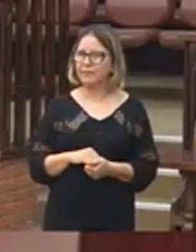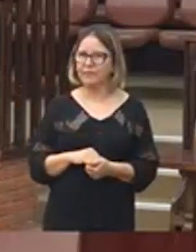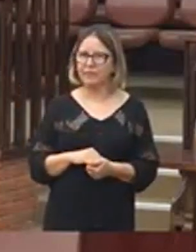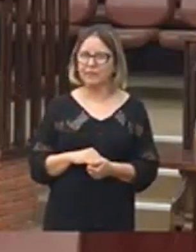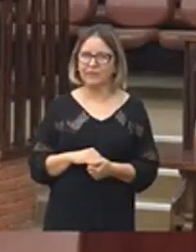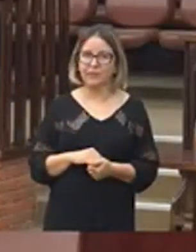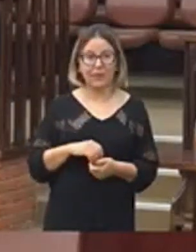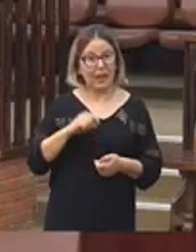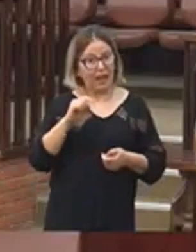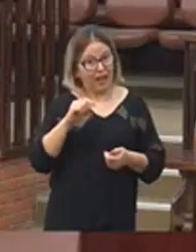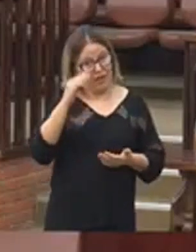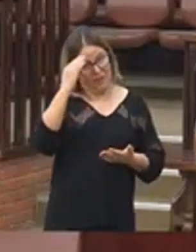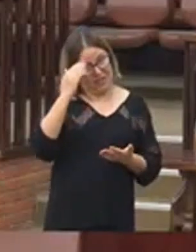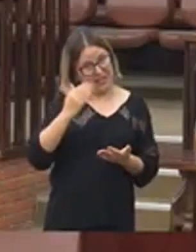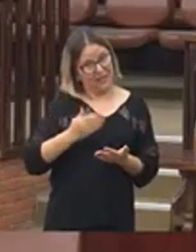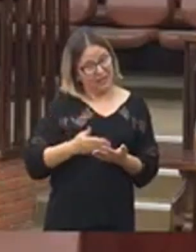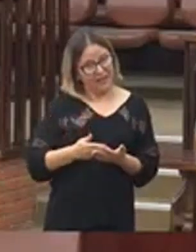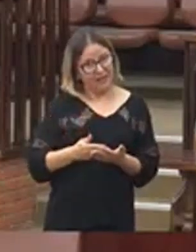crê?